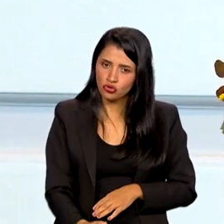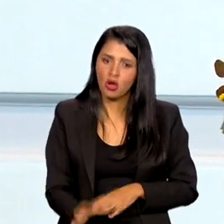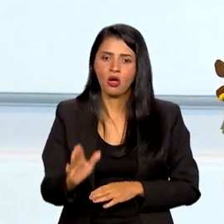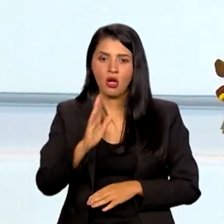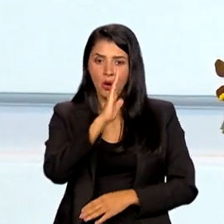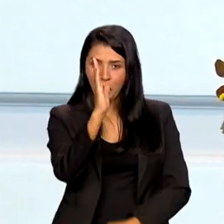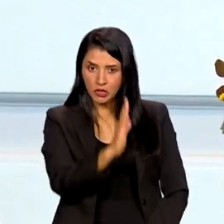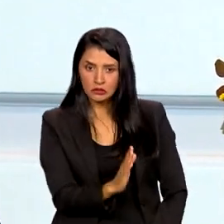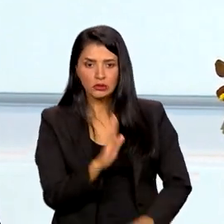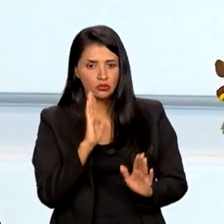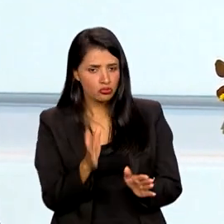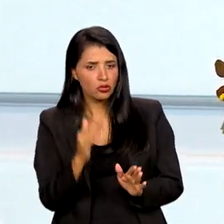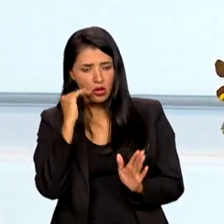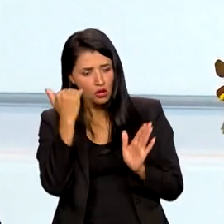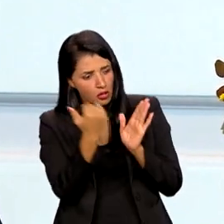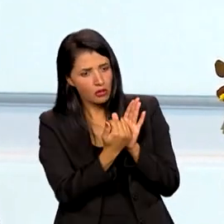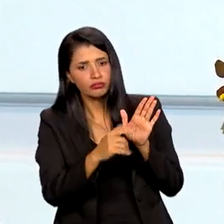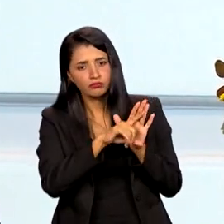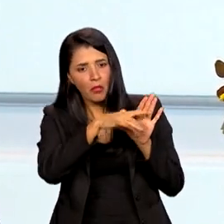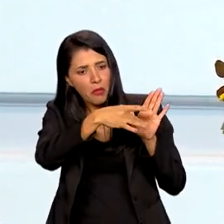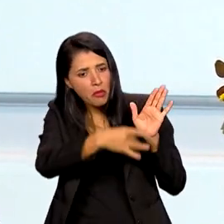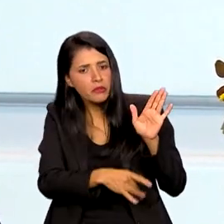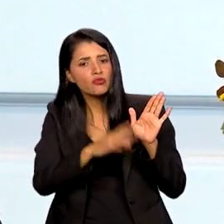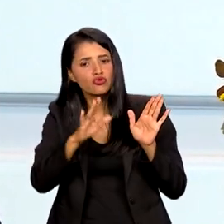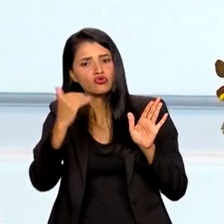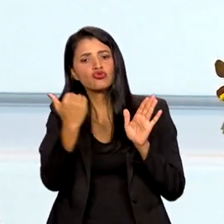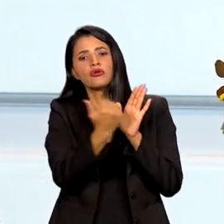já cumpre todas essas exigências.